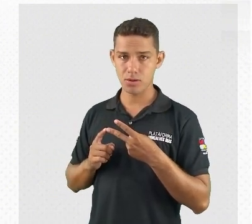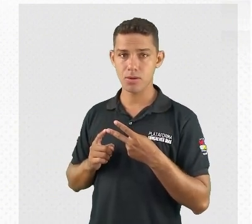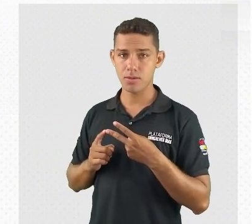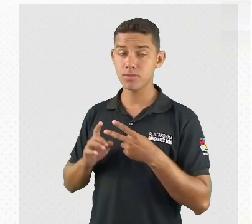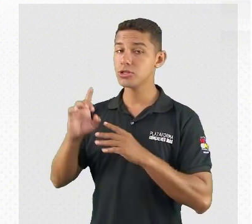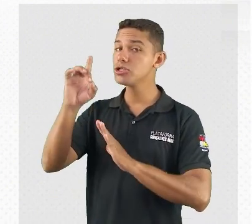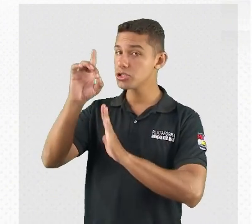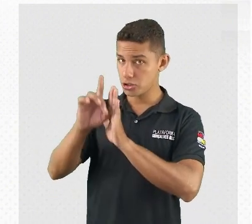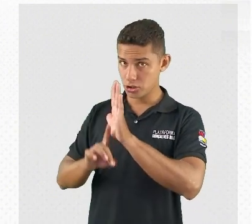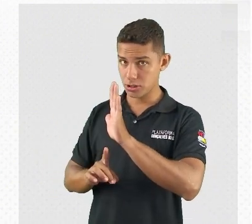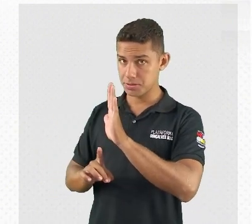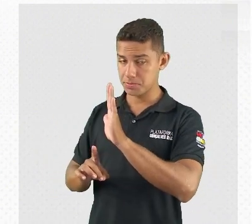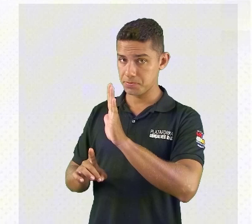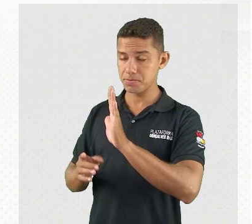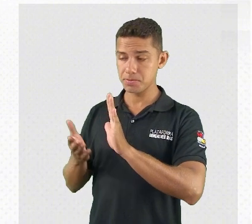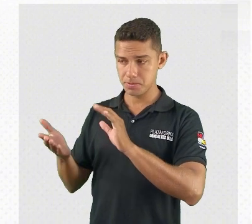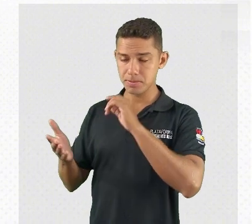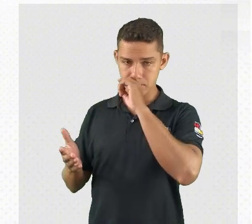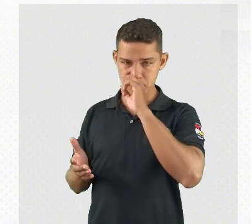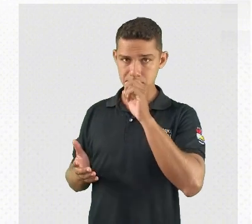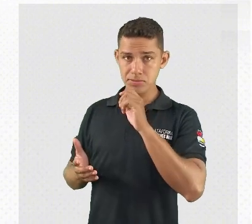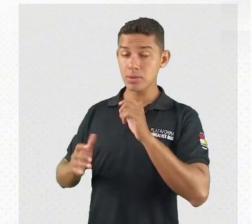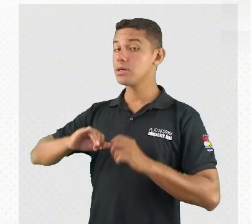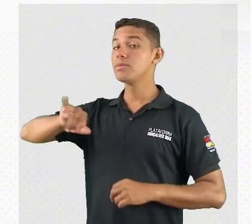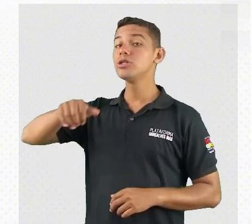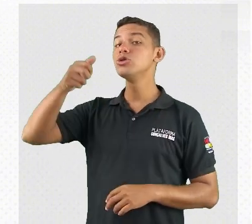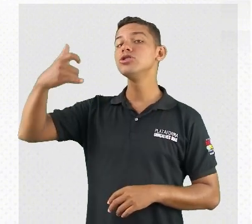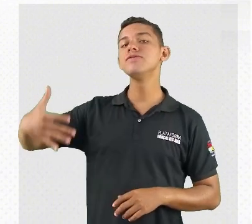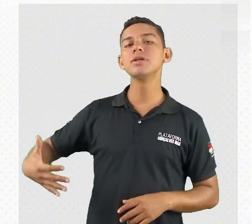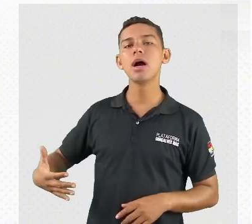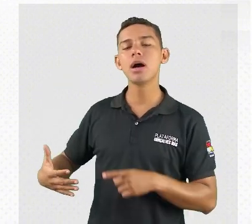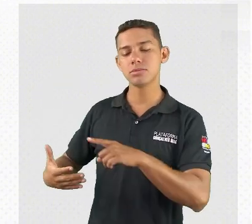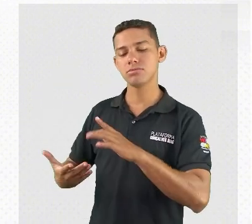no direito, para